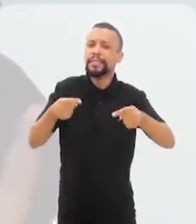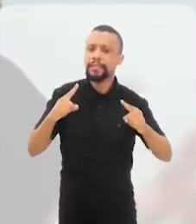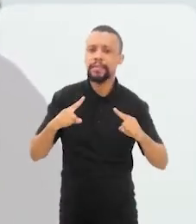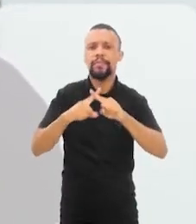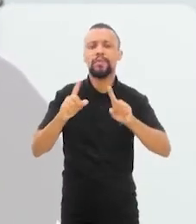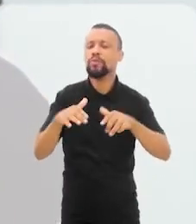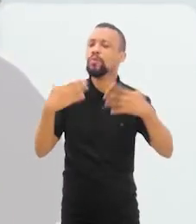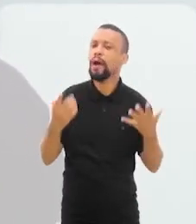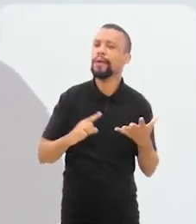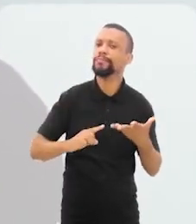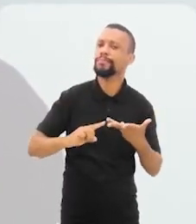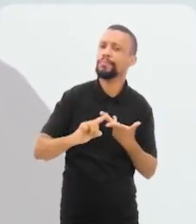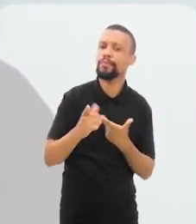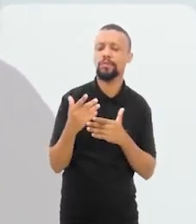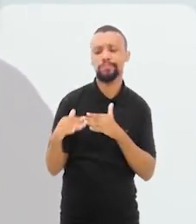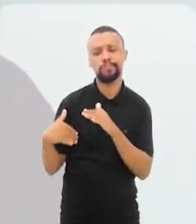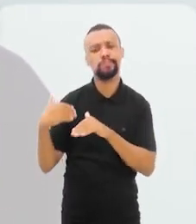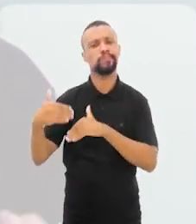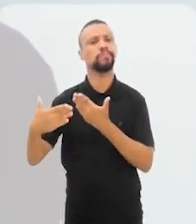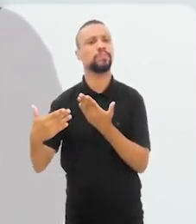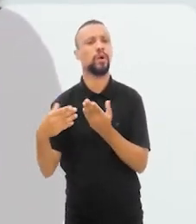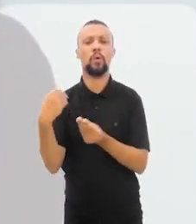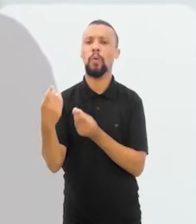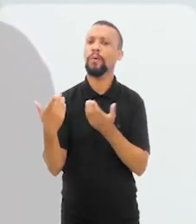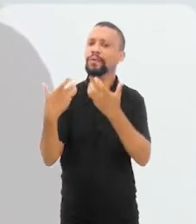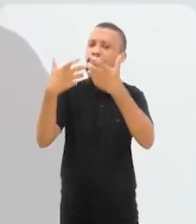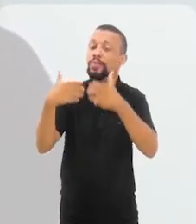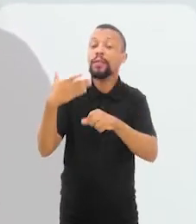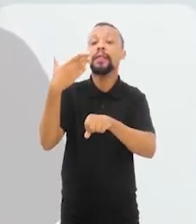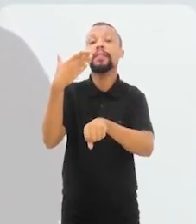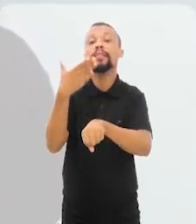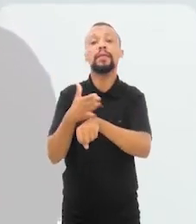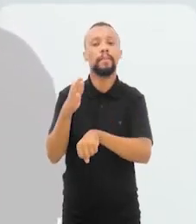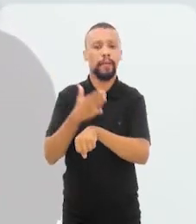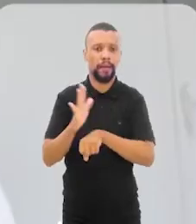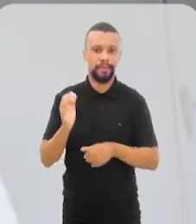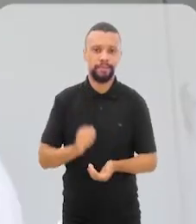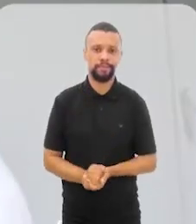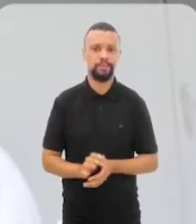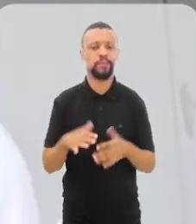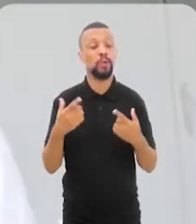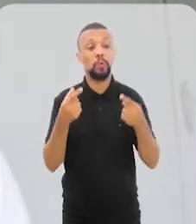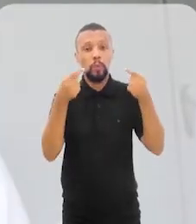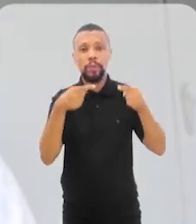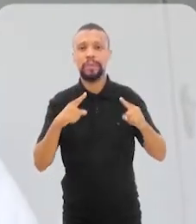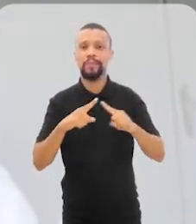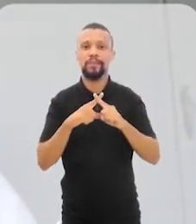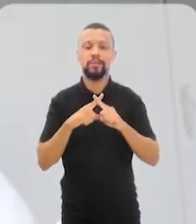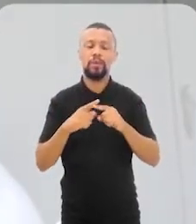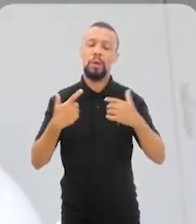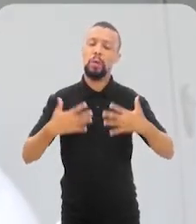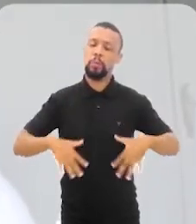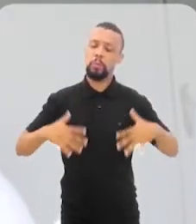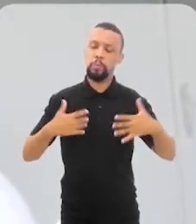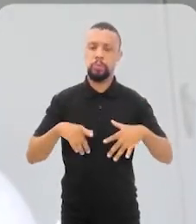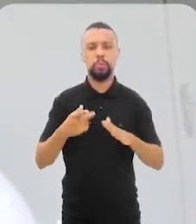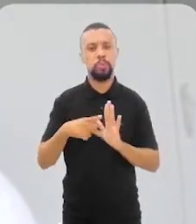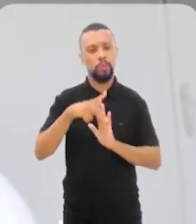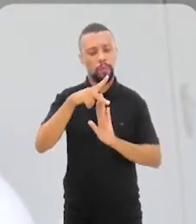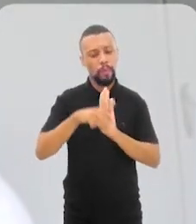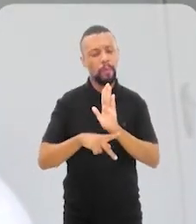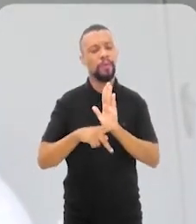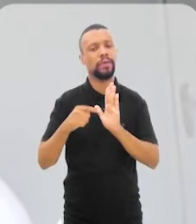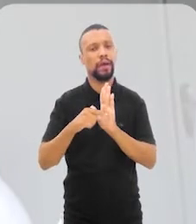de formação e construção desse observatório. Como é que funciona na prática? Então, os desafios são muitos. O projeto é